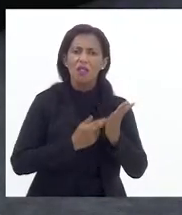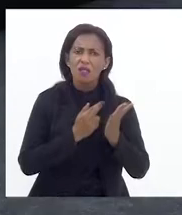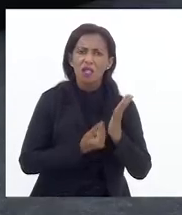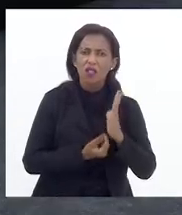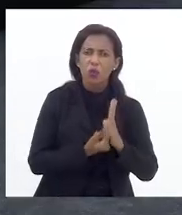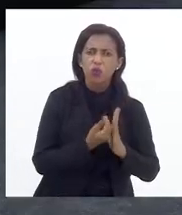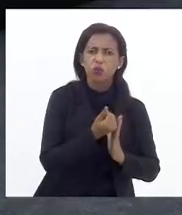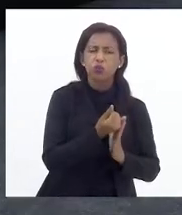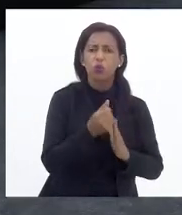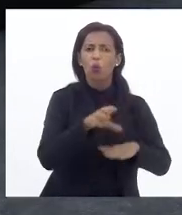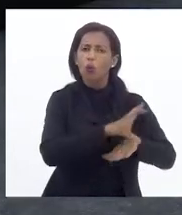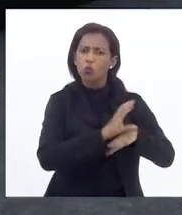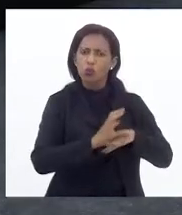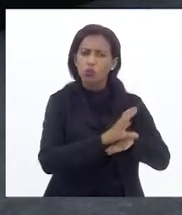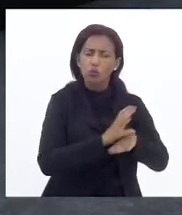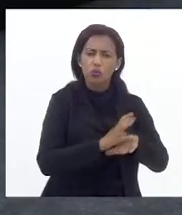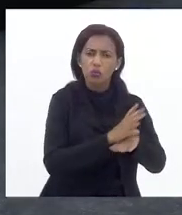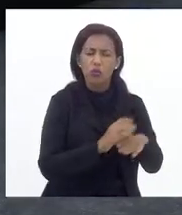constitucionais